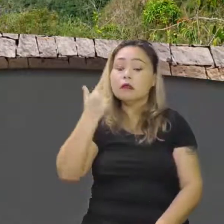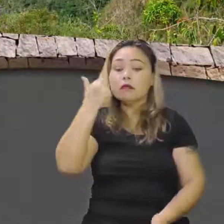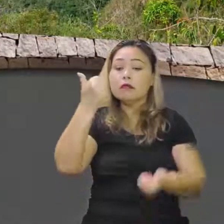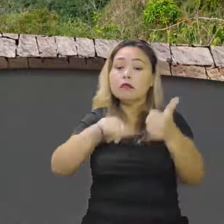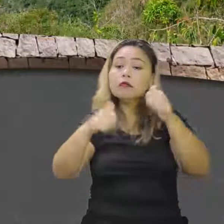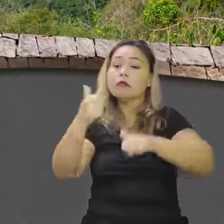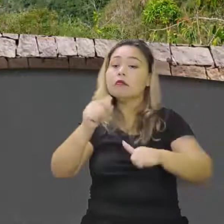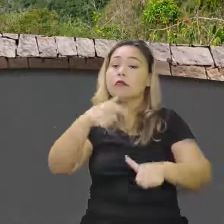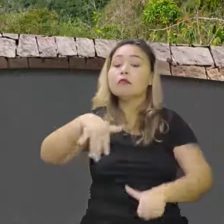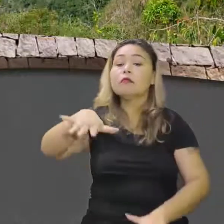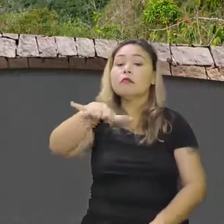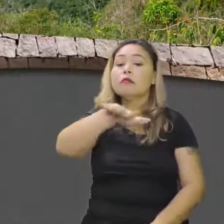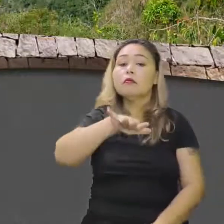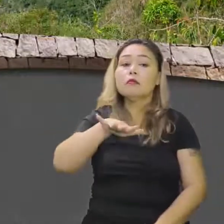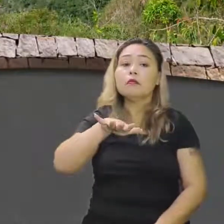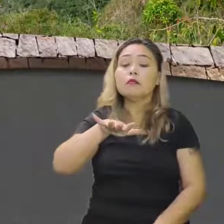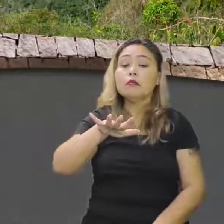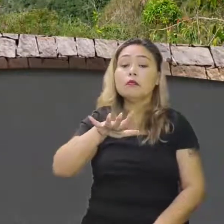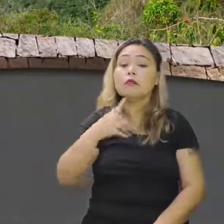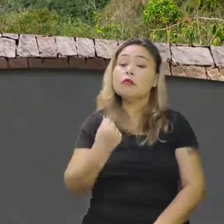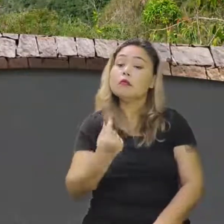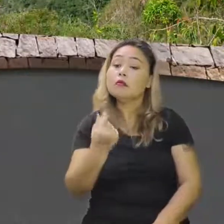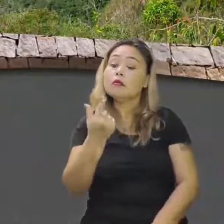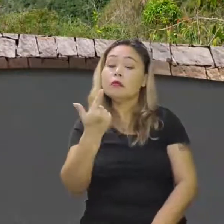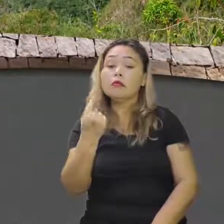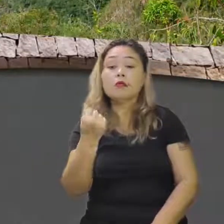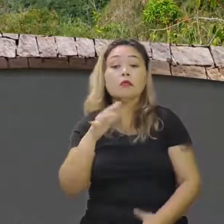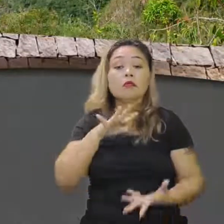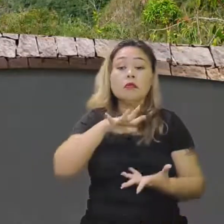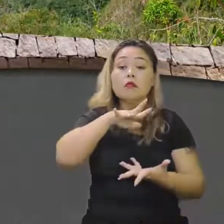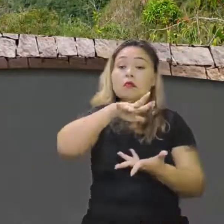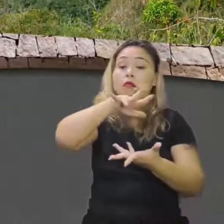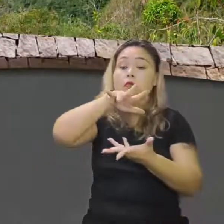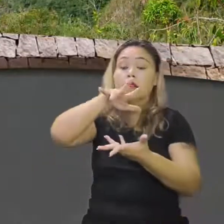análise disso? Uma análise econômica global?